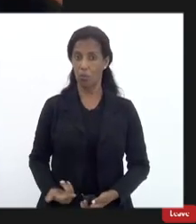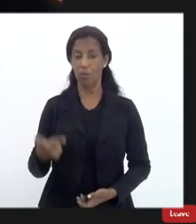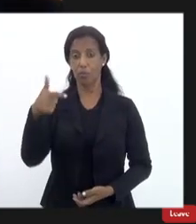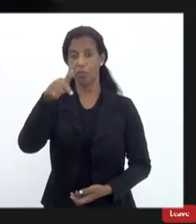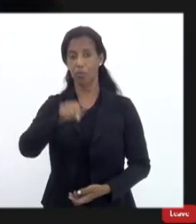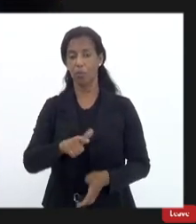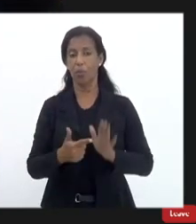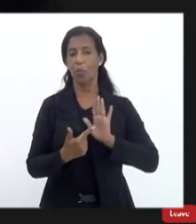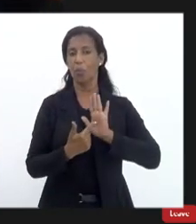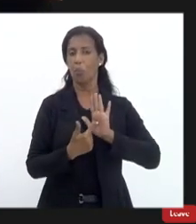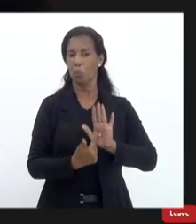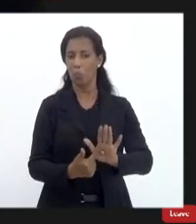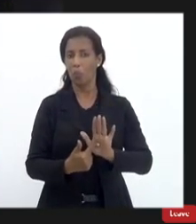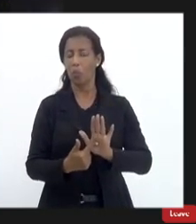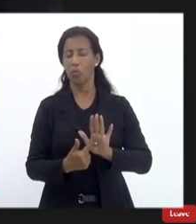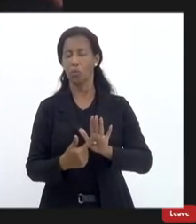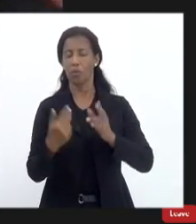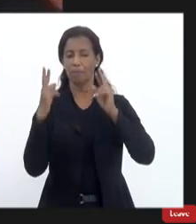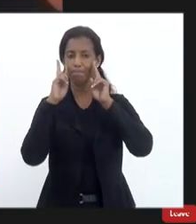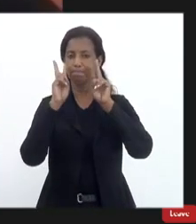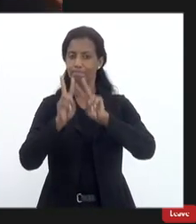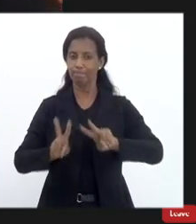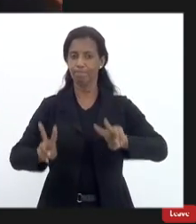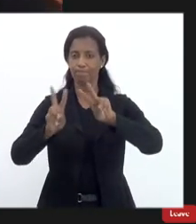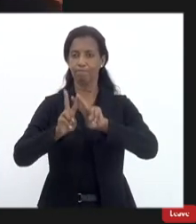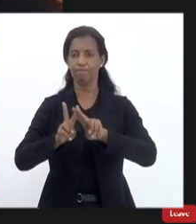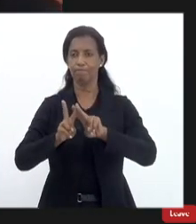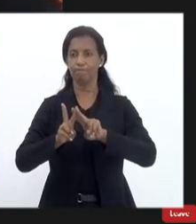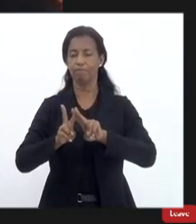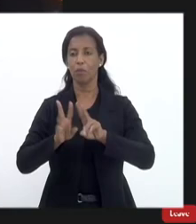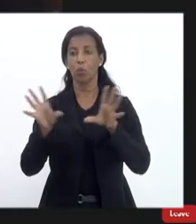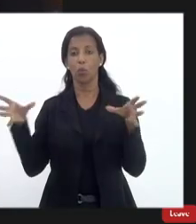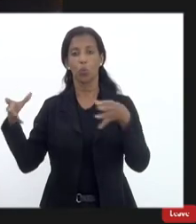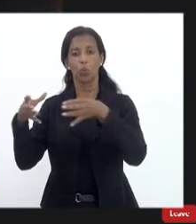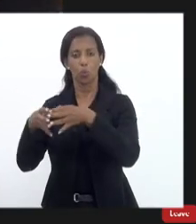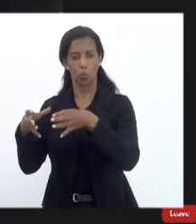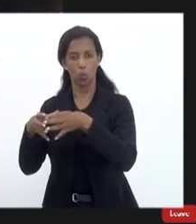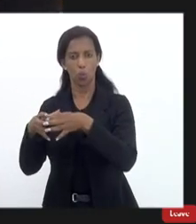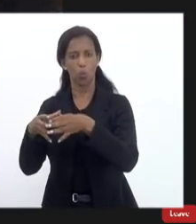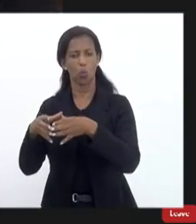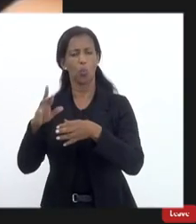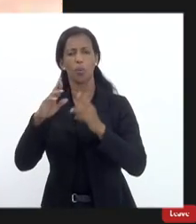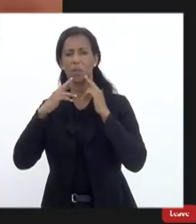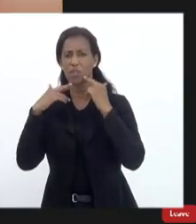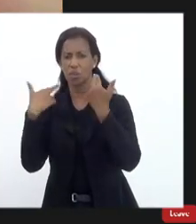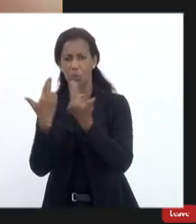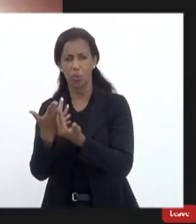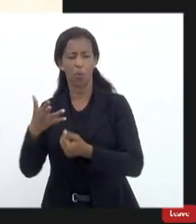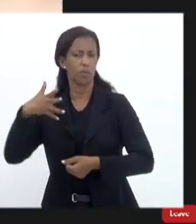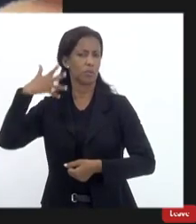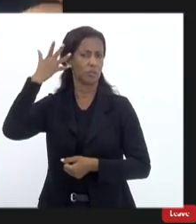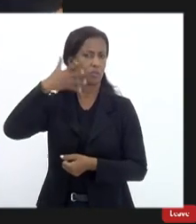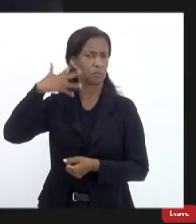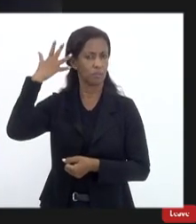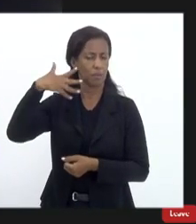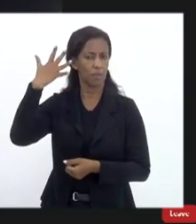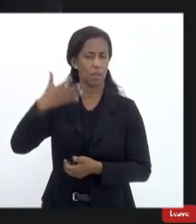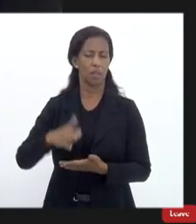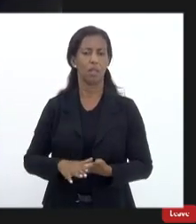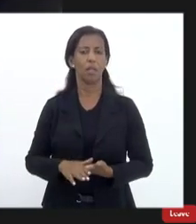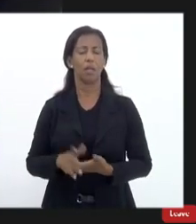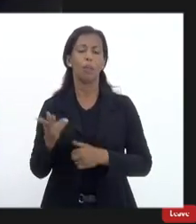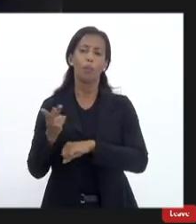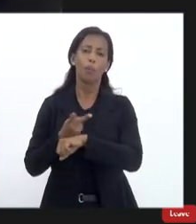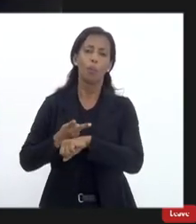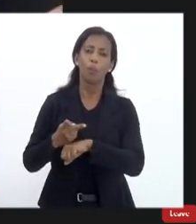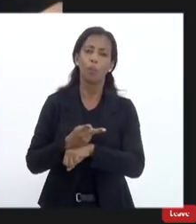né, apresentar o seu ponto de vista, o ponto de vista que ele colhe junto à categoria, nas suas assembleias, nos seus fóruns, na